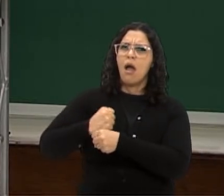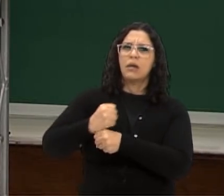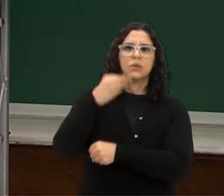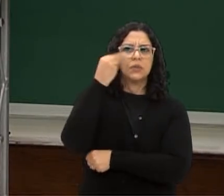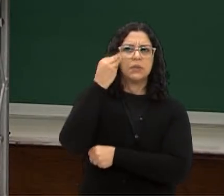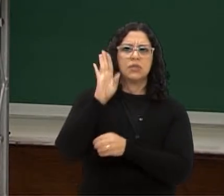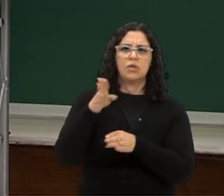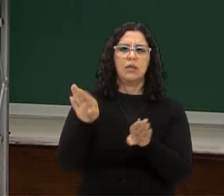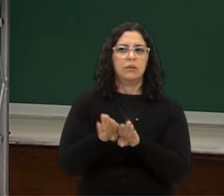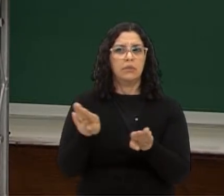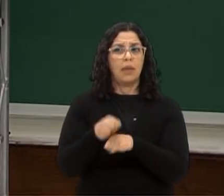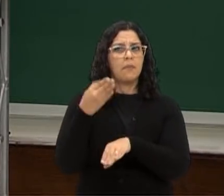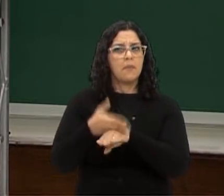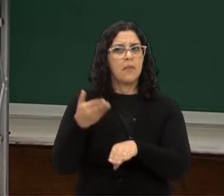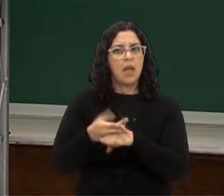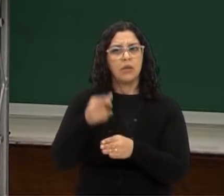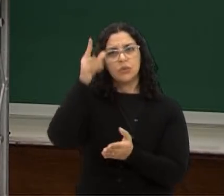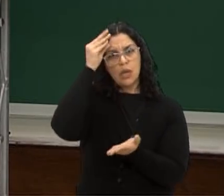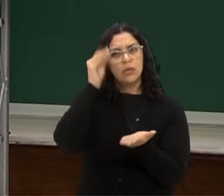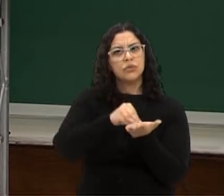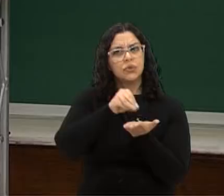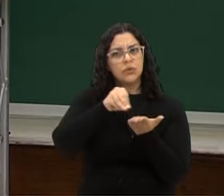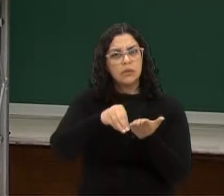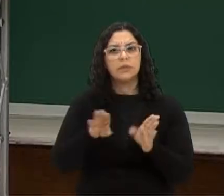ele estava